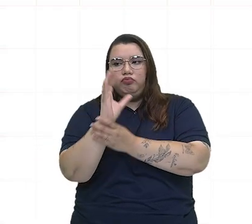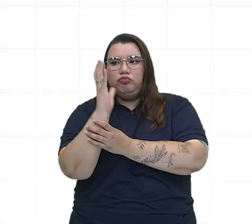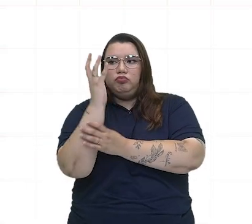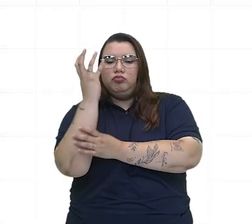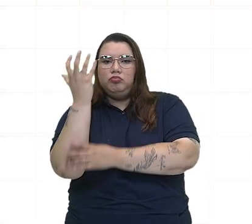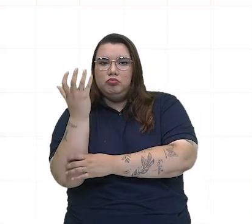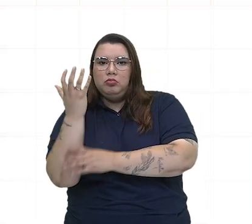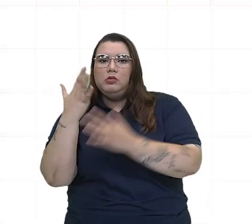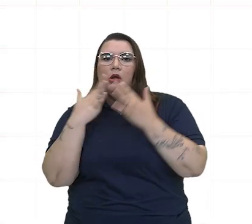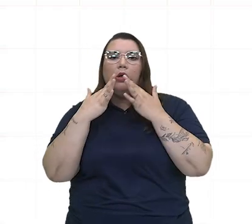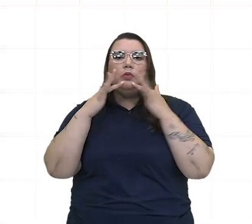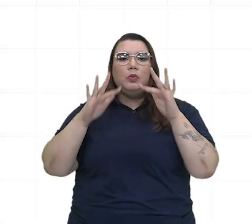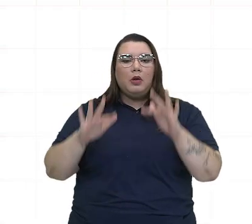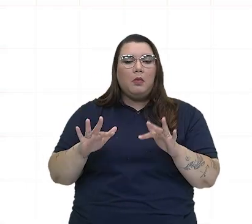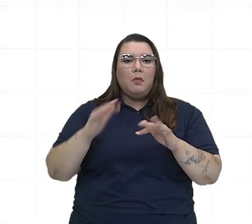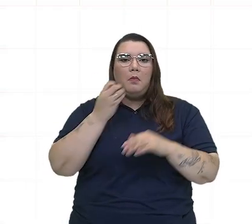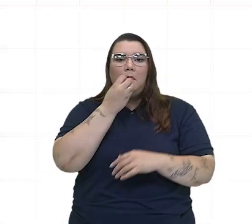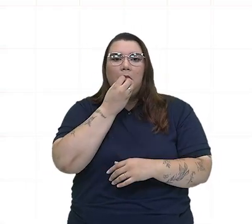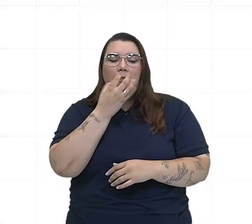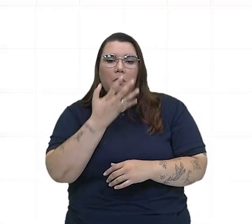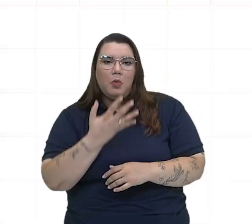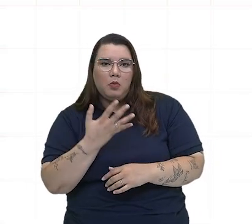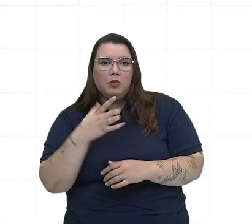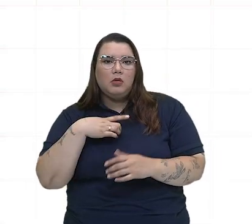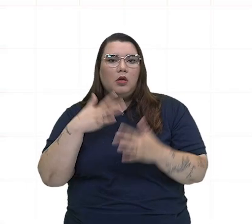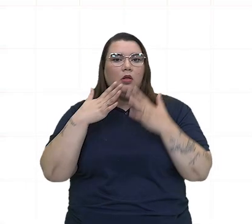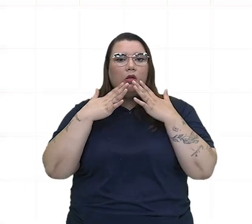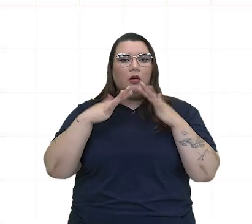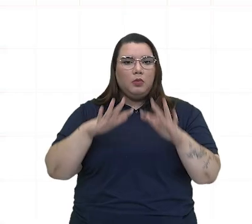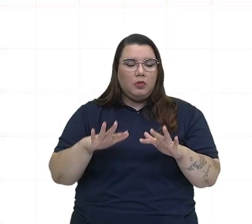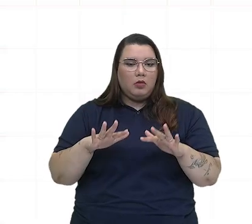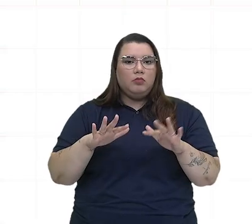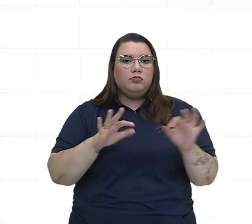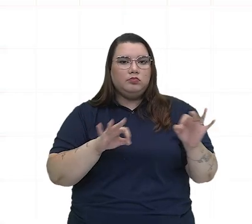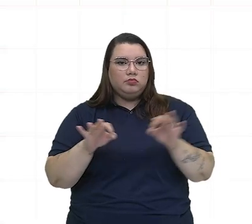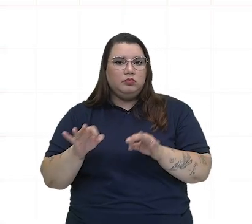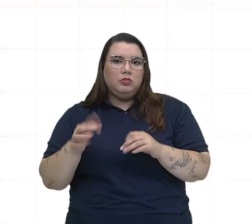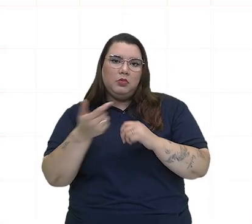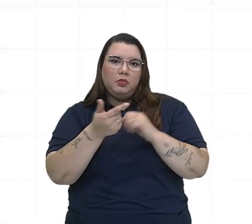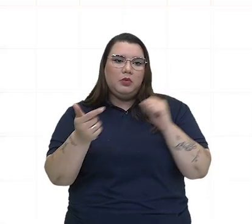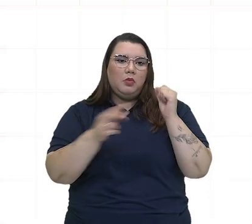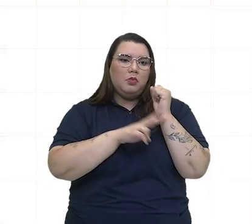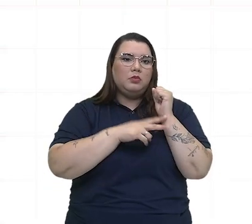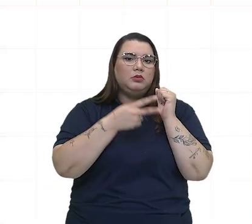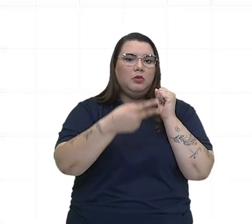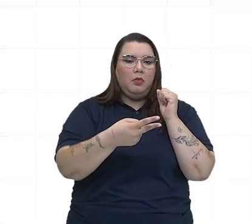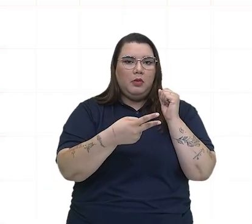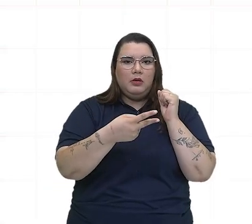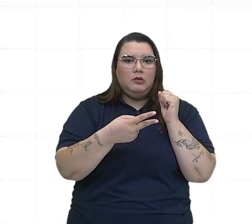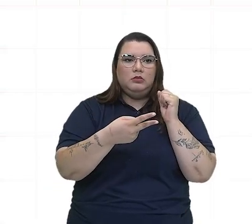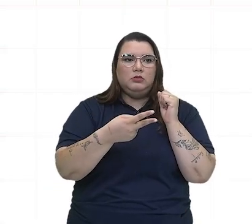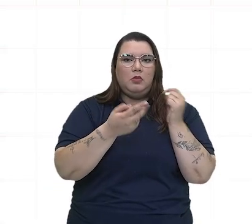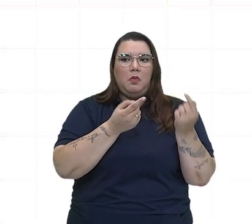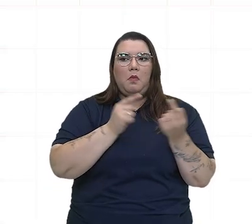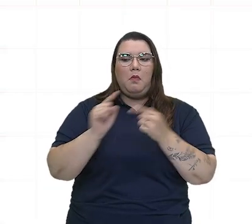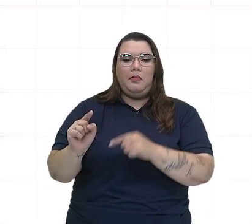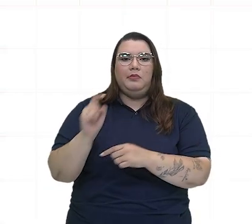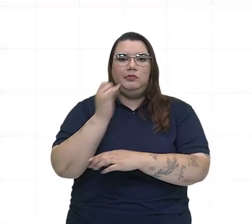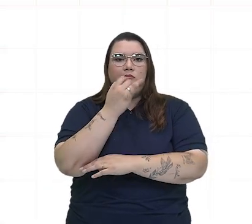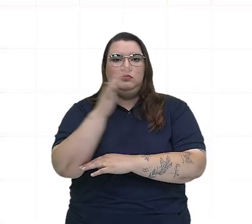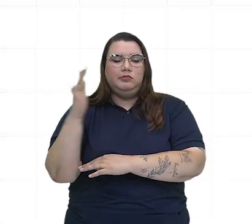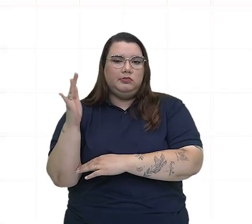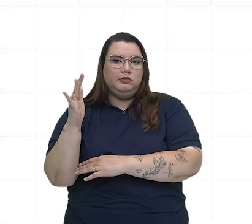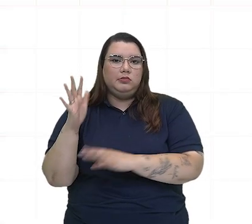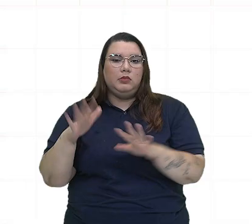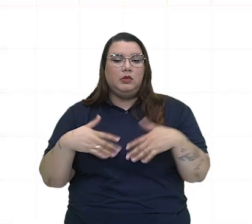ela não vai haver ali um grande impacto para o meio ambiente, para a natureza.